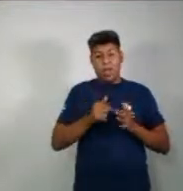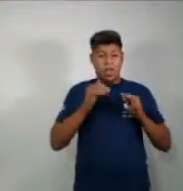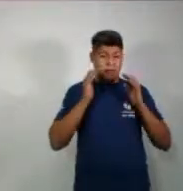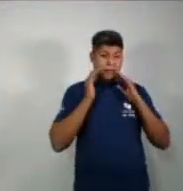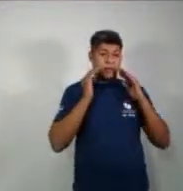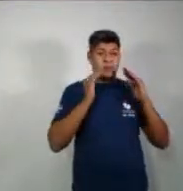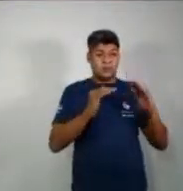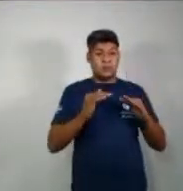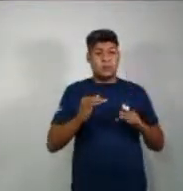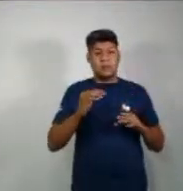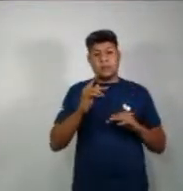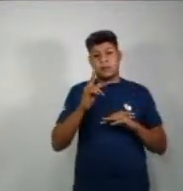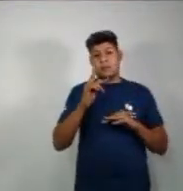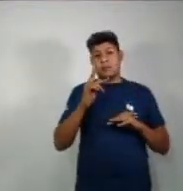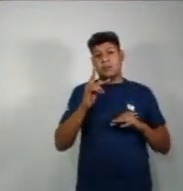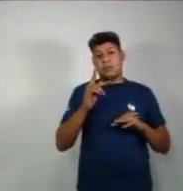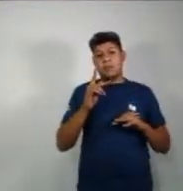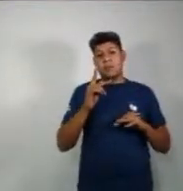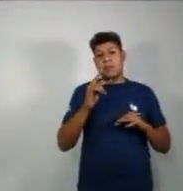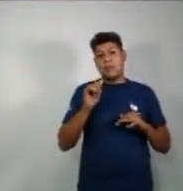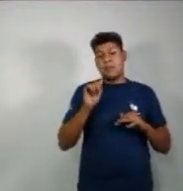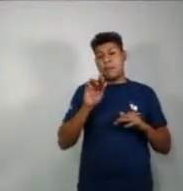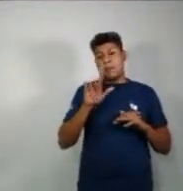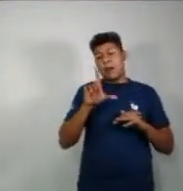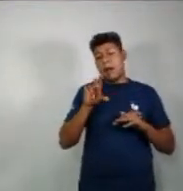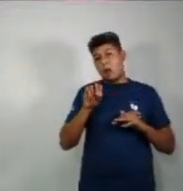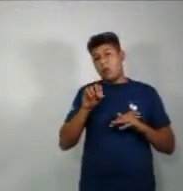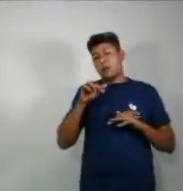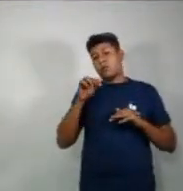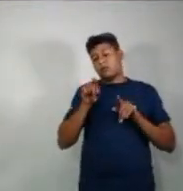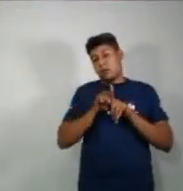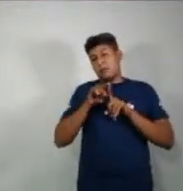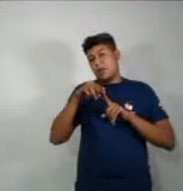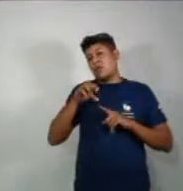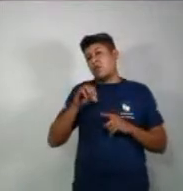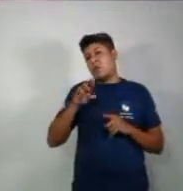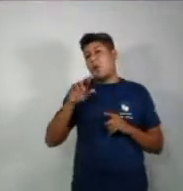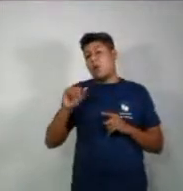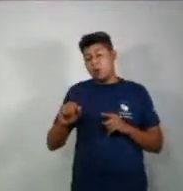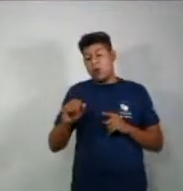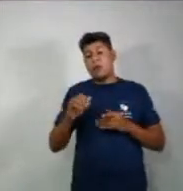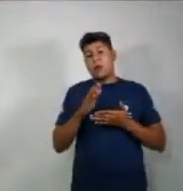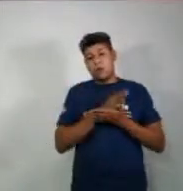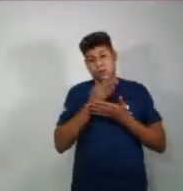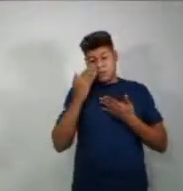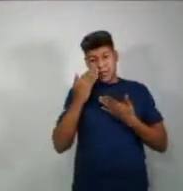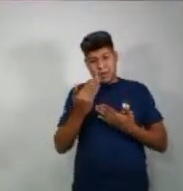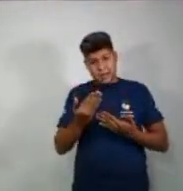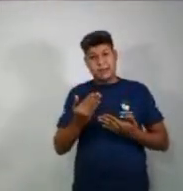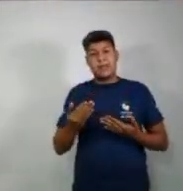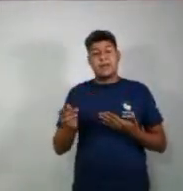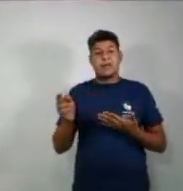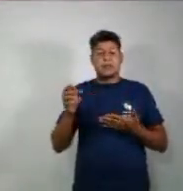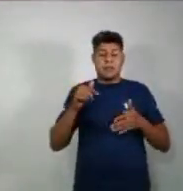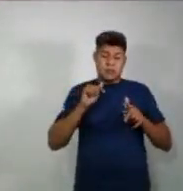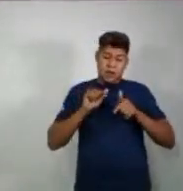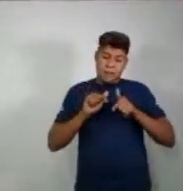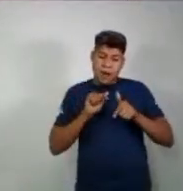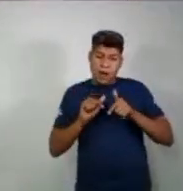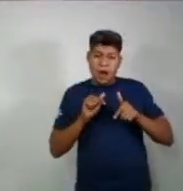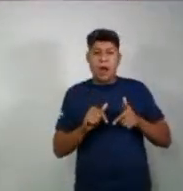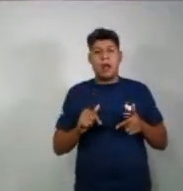ou ao Paulo, ou ao Paulo e à Nora, e muitos deles agradecem a revisão, agradecem o trabalho,